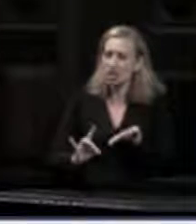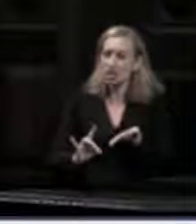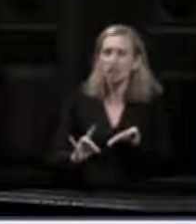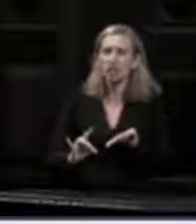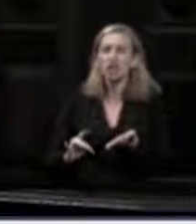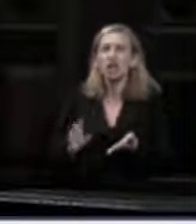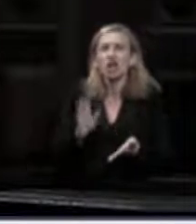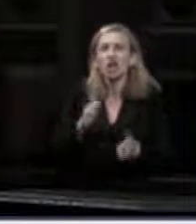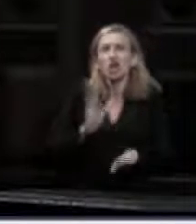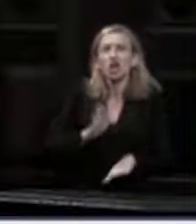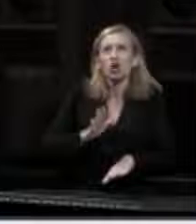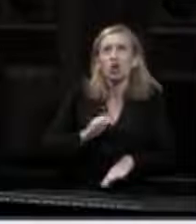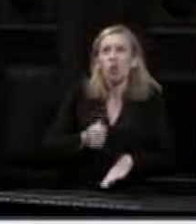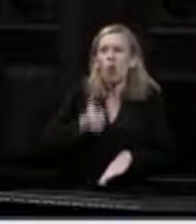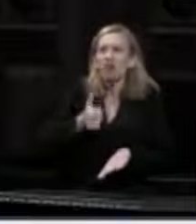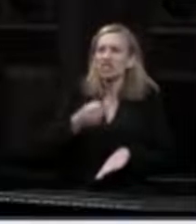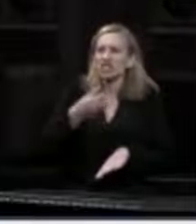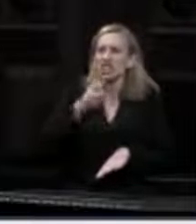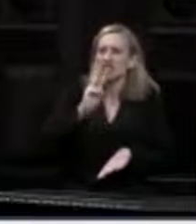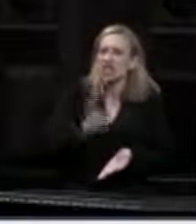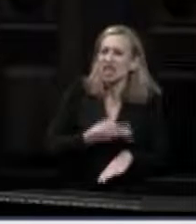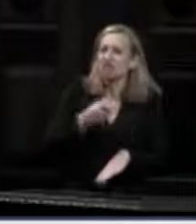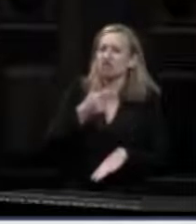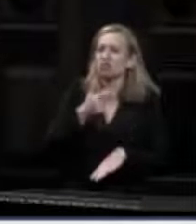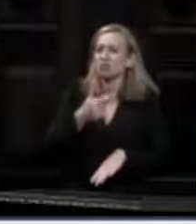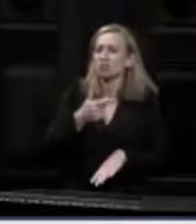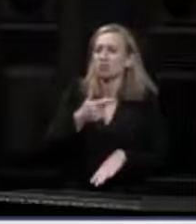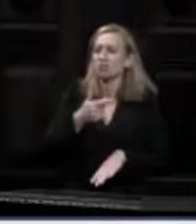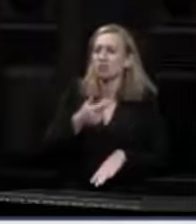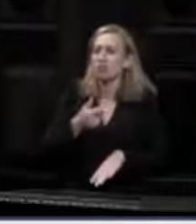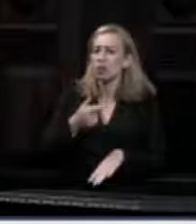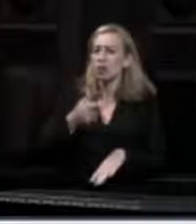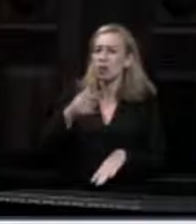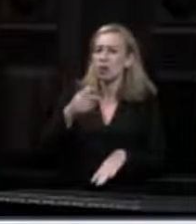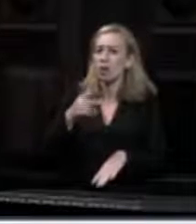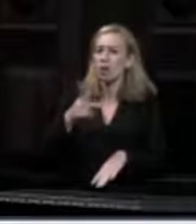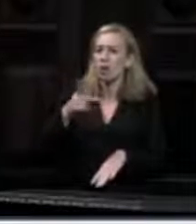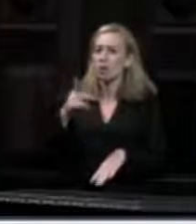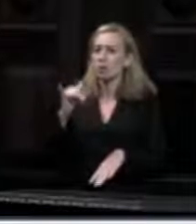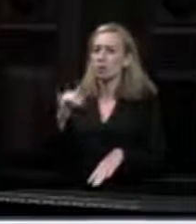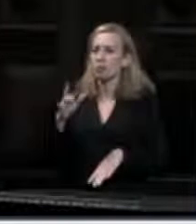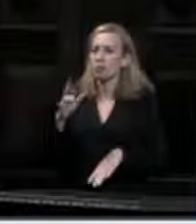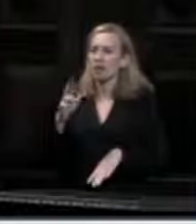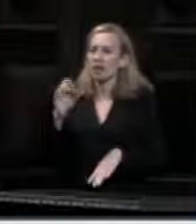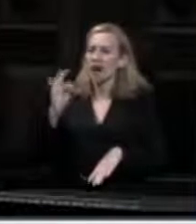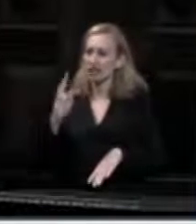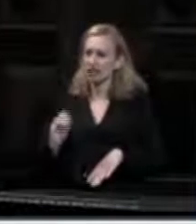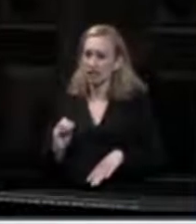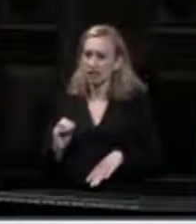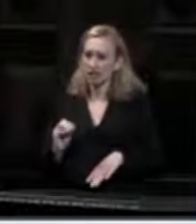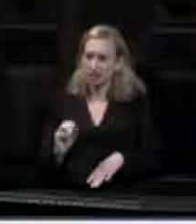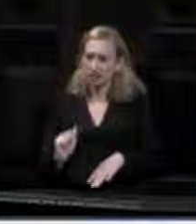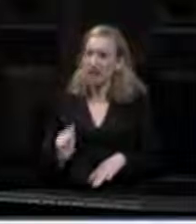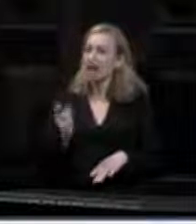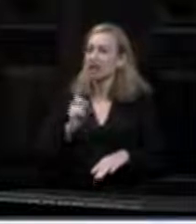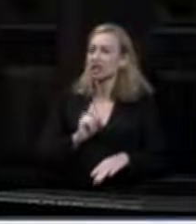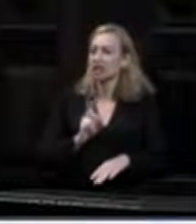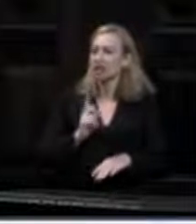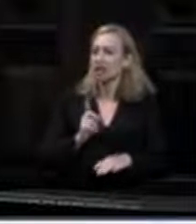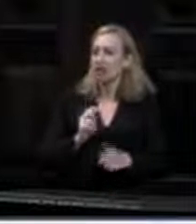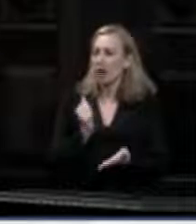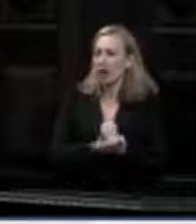piratas. Se essa medida foi exatamente para dar oportunidade para que